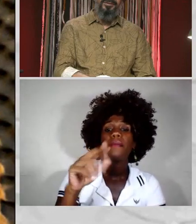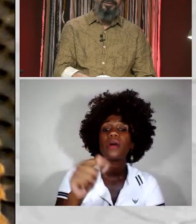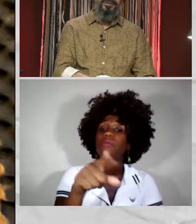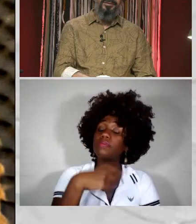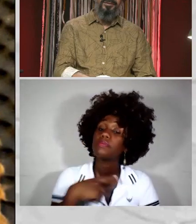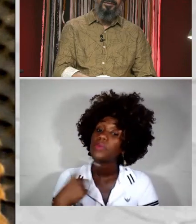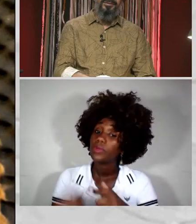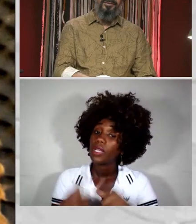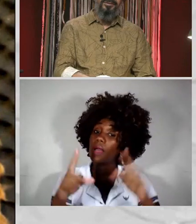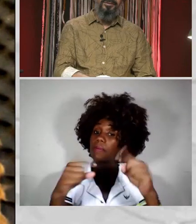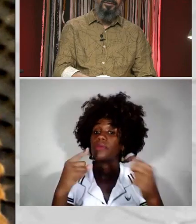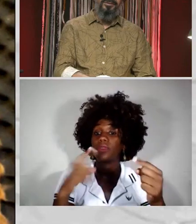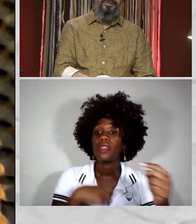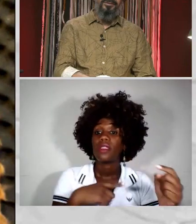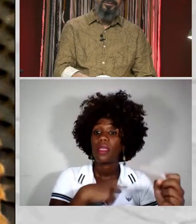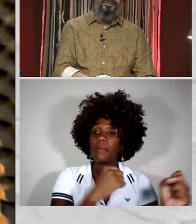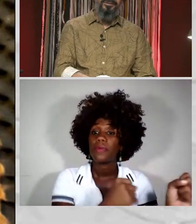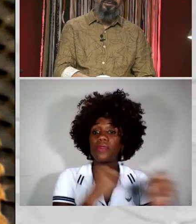de